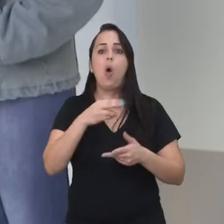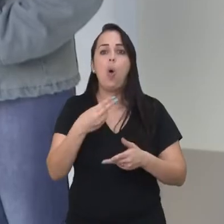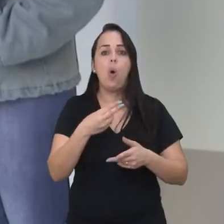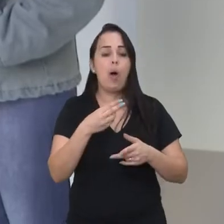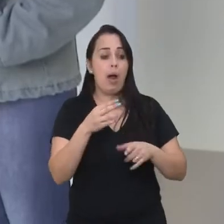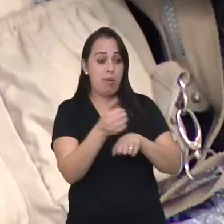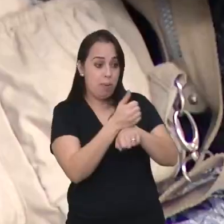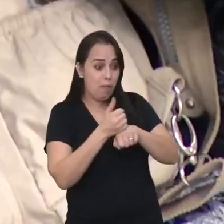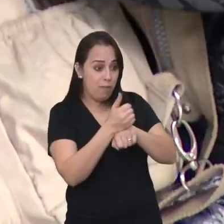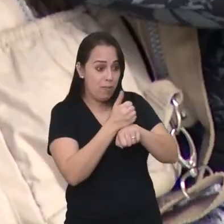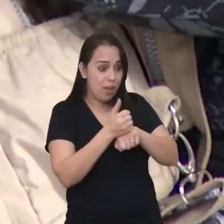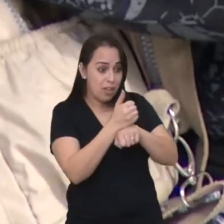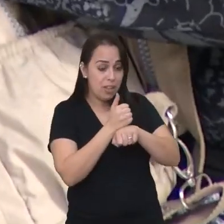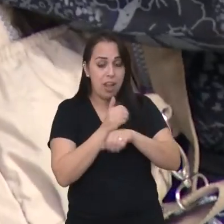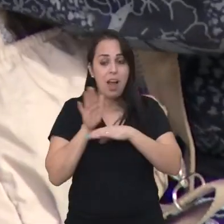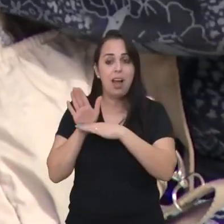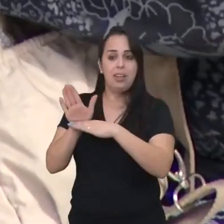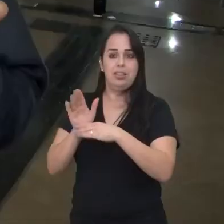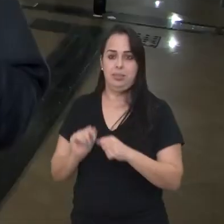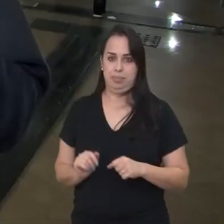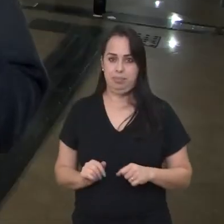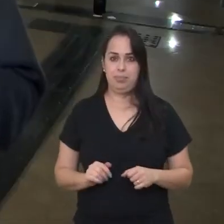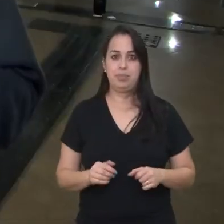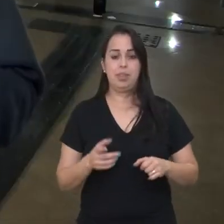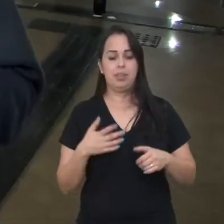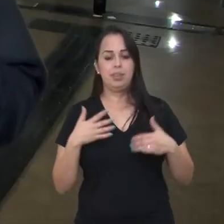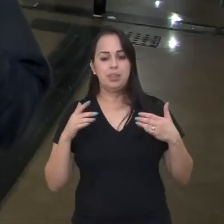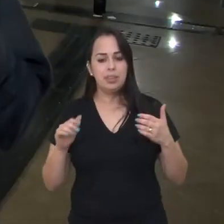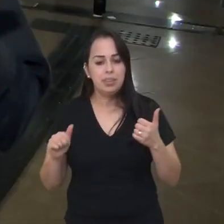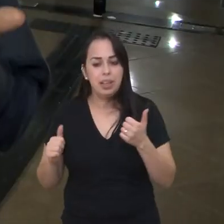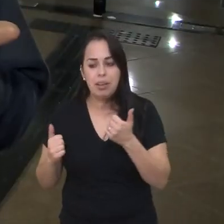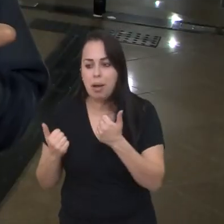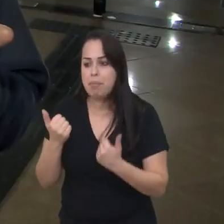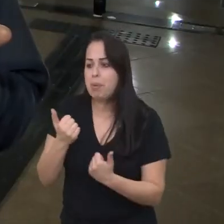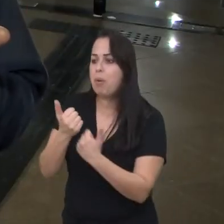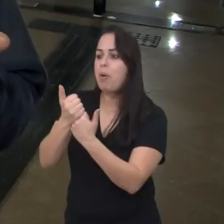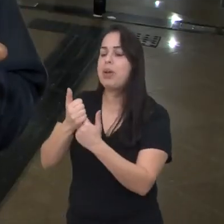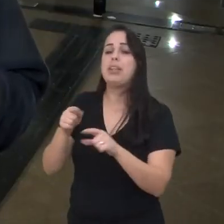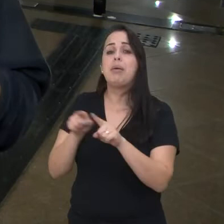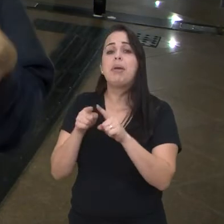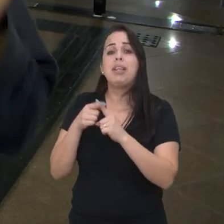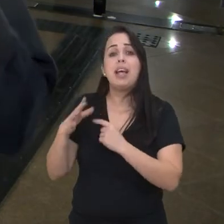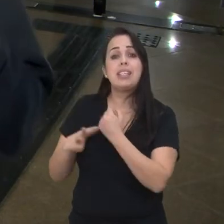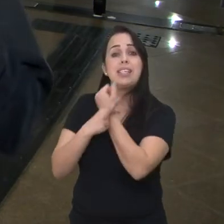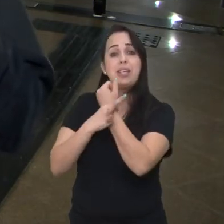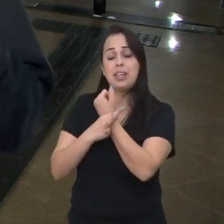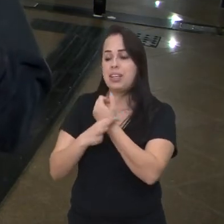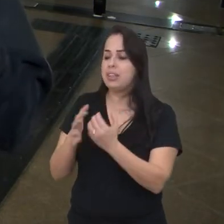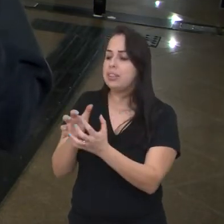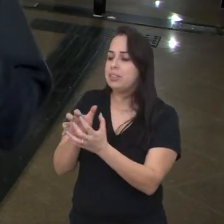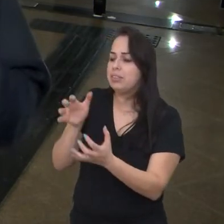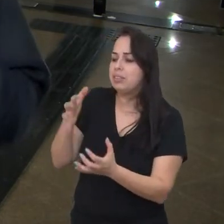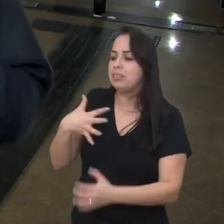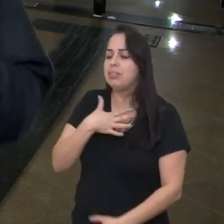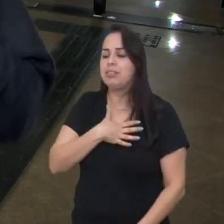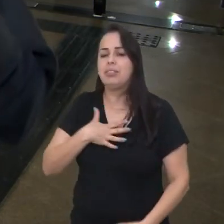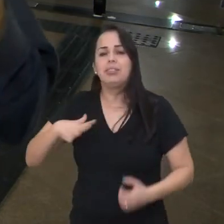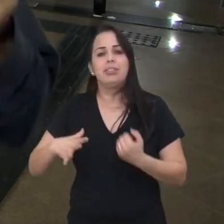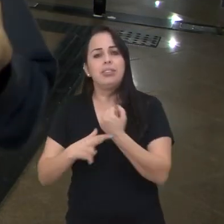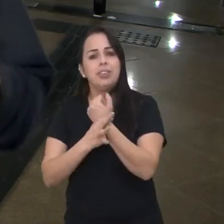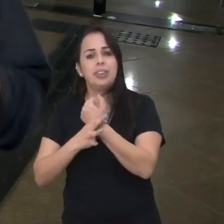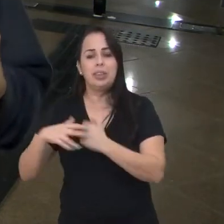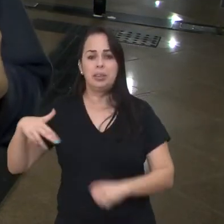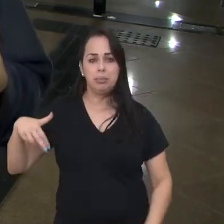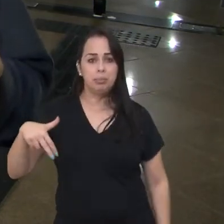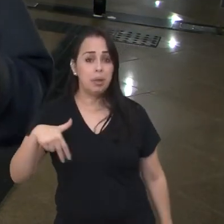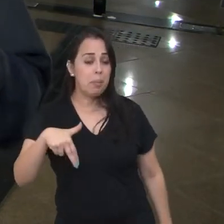dos profissionais que atuam na rede de apoio. Estão dando esse apoio e aumentando a segurança para o idoso se sentir seguro de